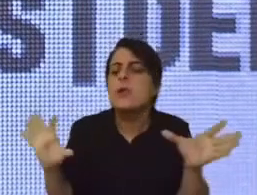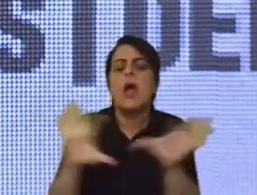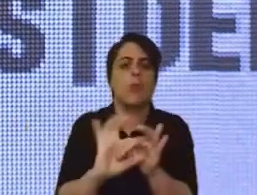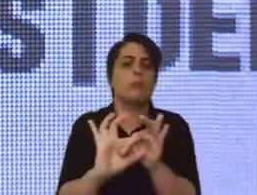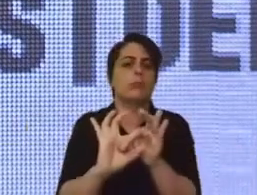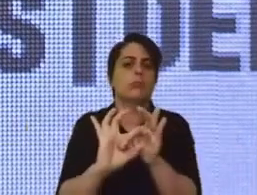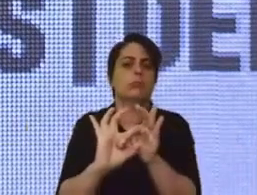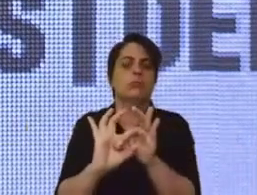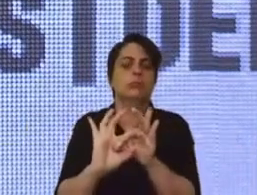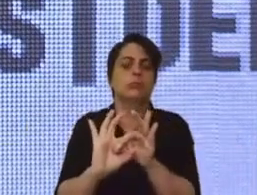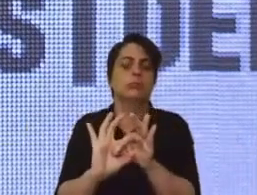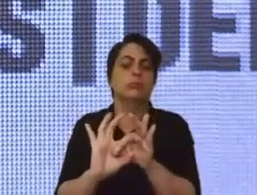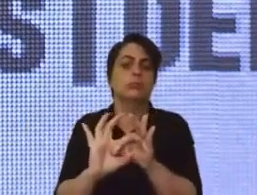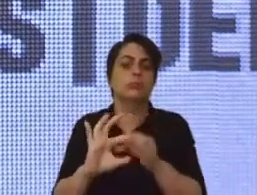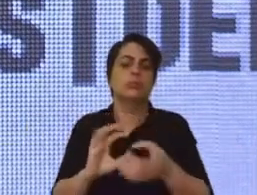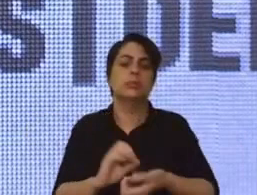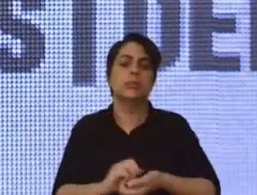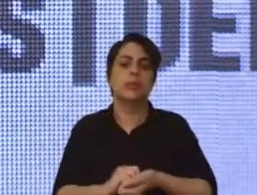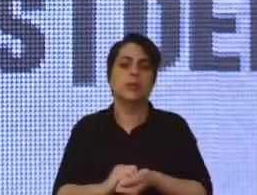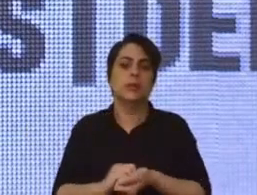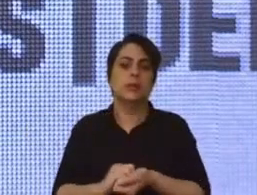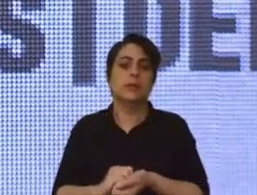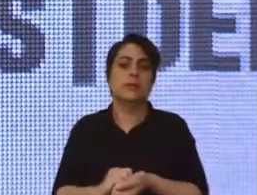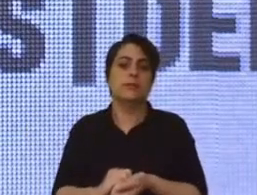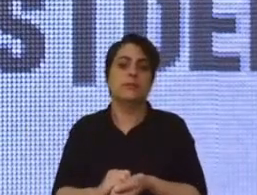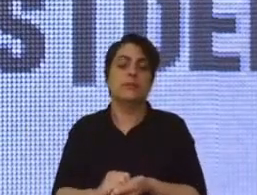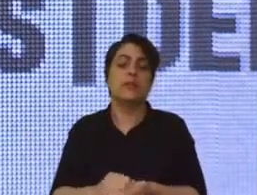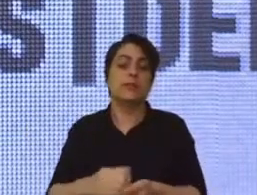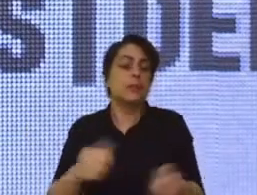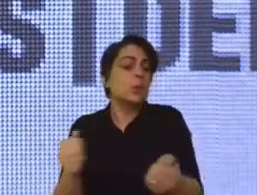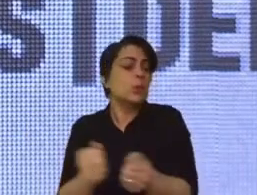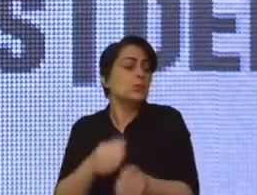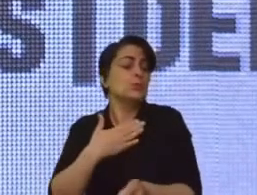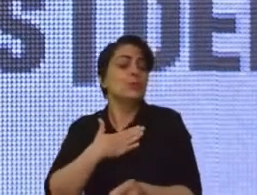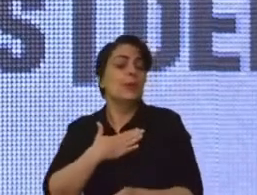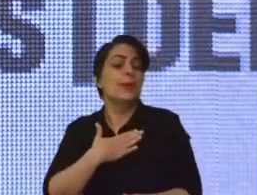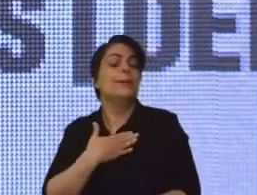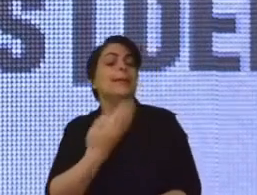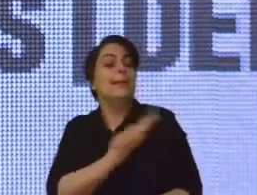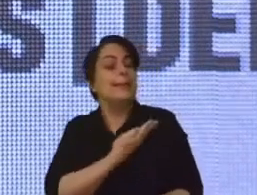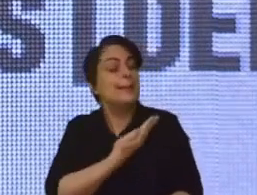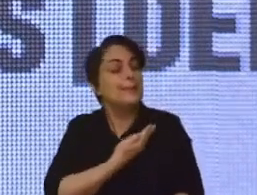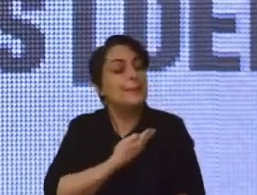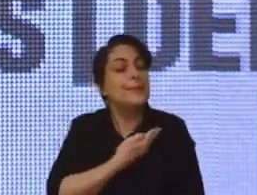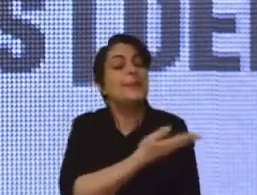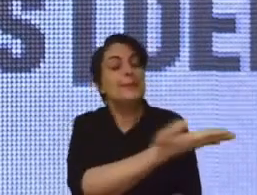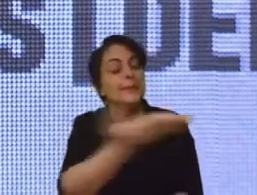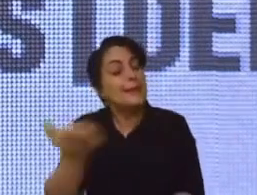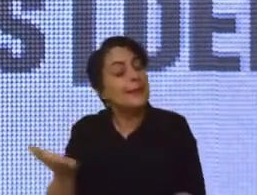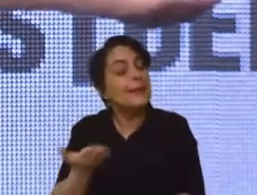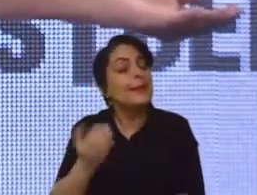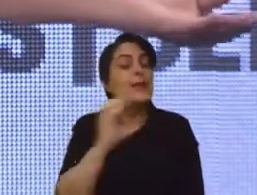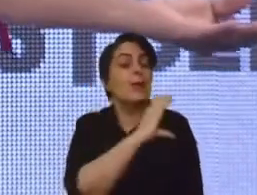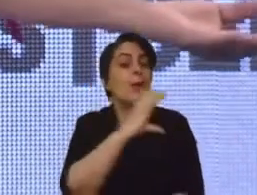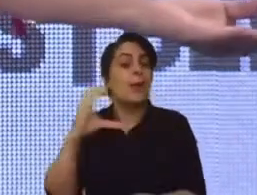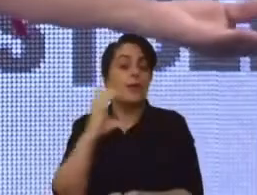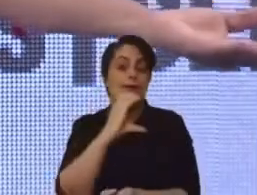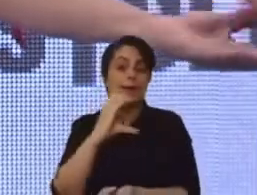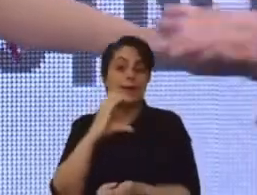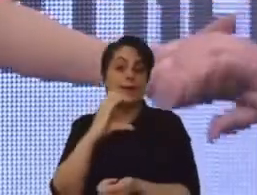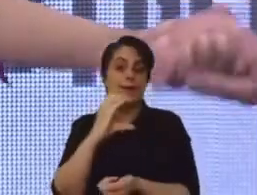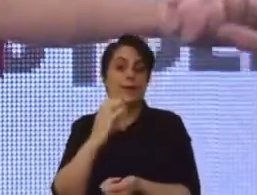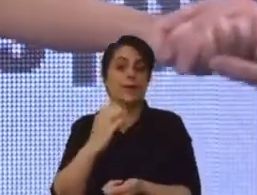E sendo assim, em conjunto com as minhas companheiras e os meus companheiros da coordenação, meu companheiro